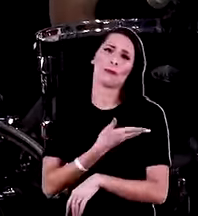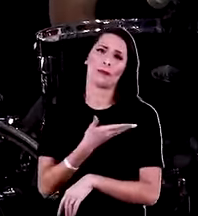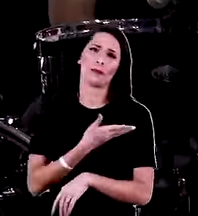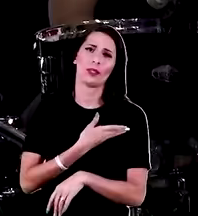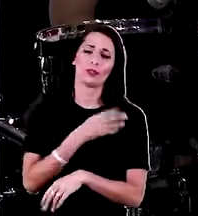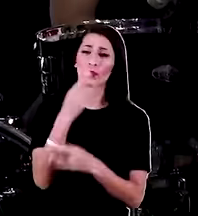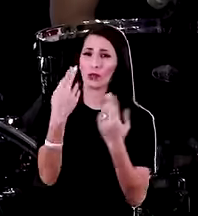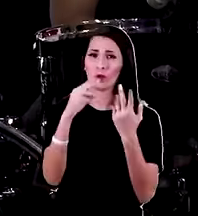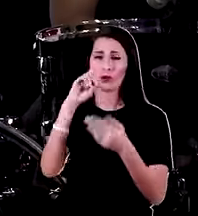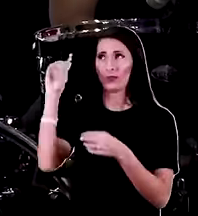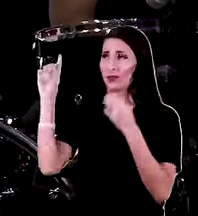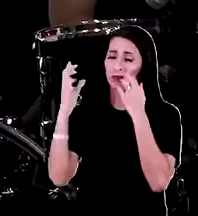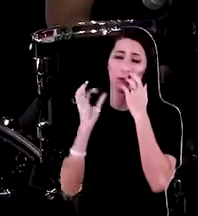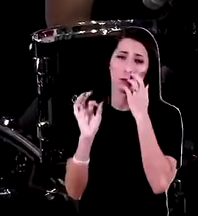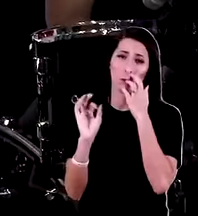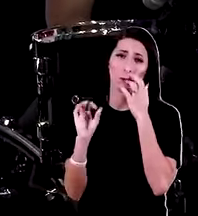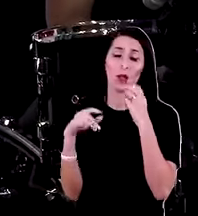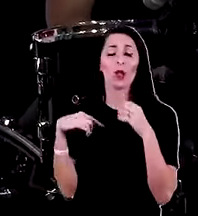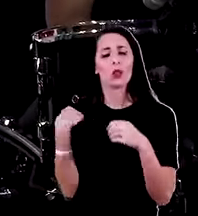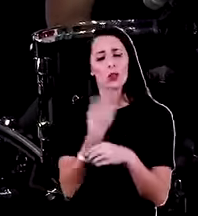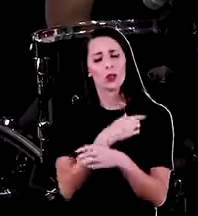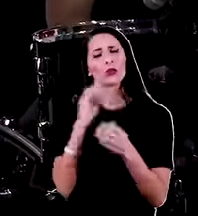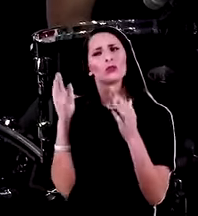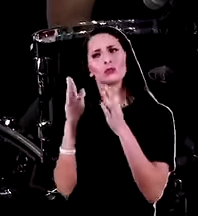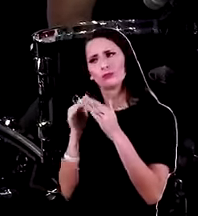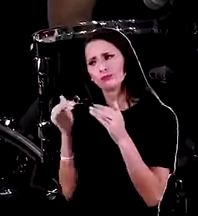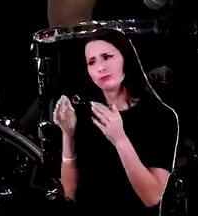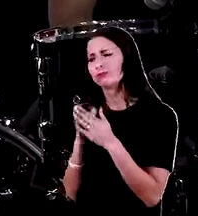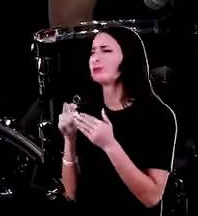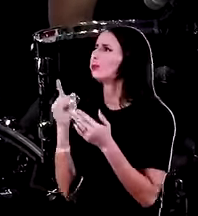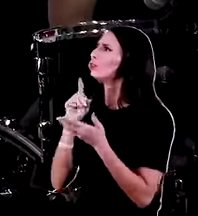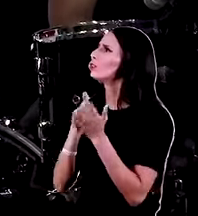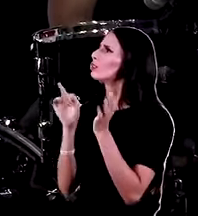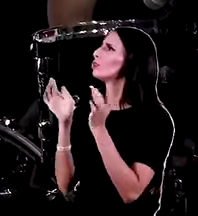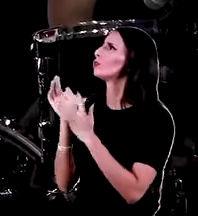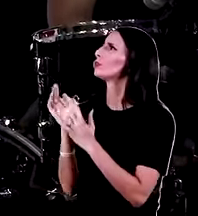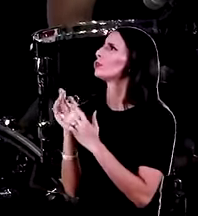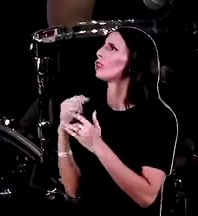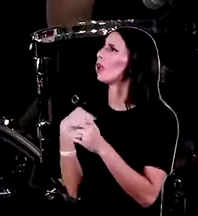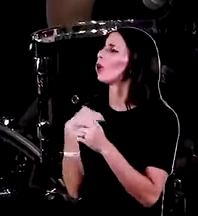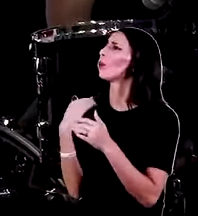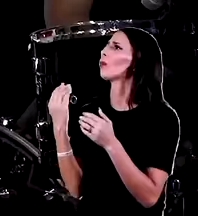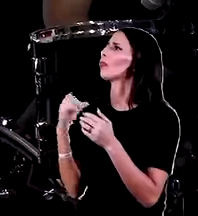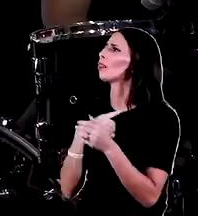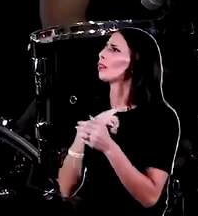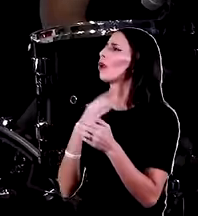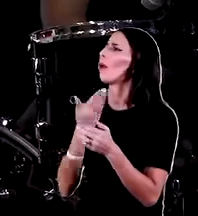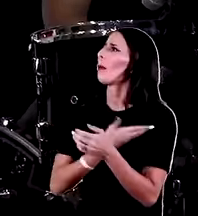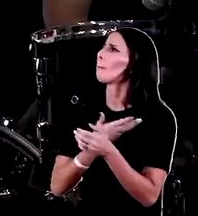dizer, Jesus, a gente tem uma amiga em comum que está sofrendo.